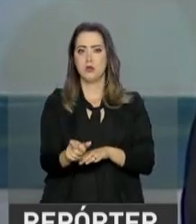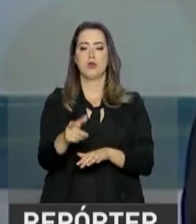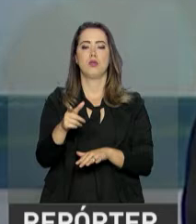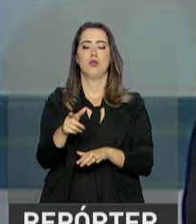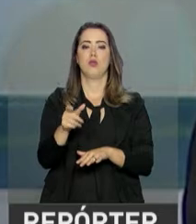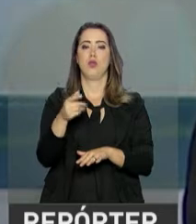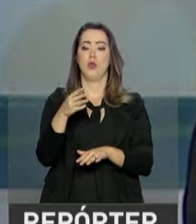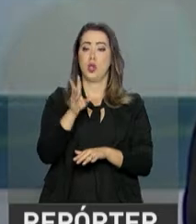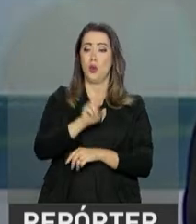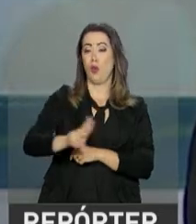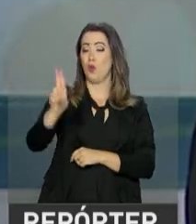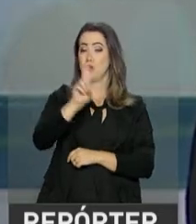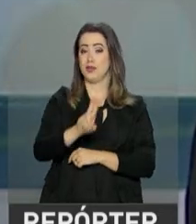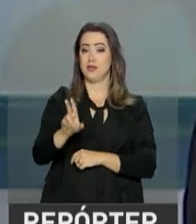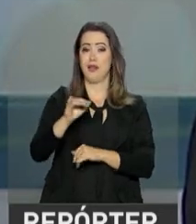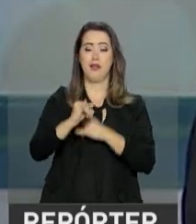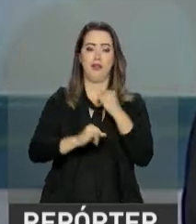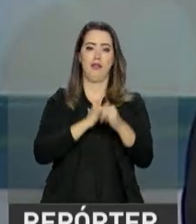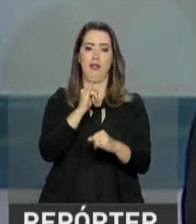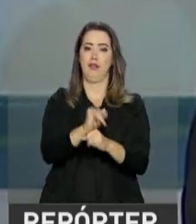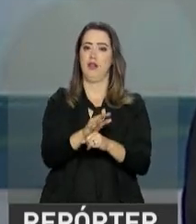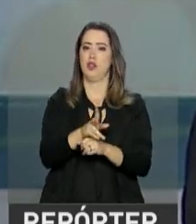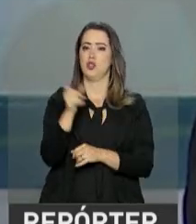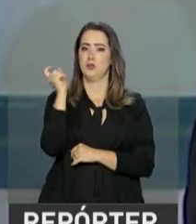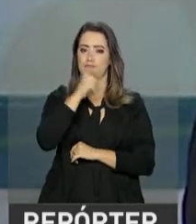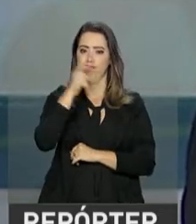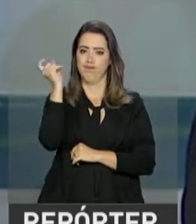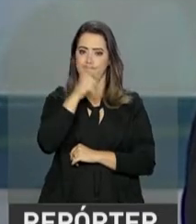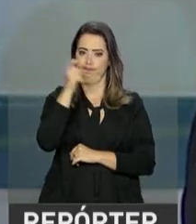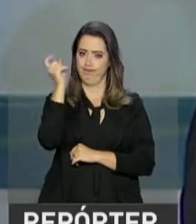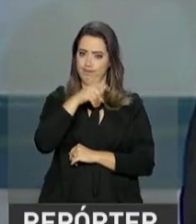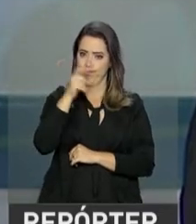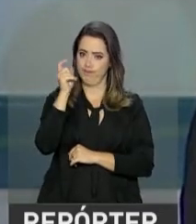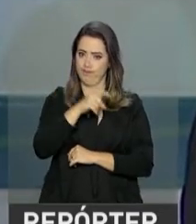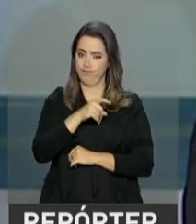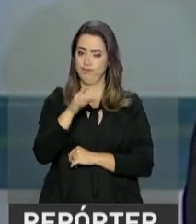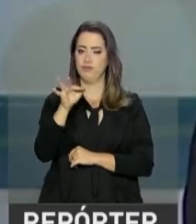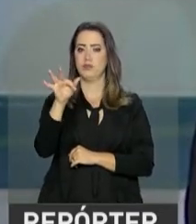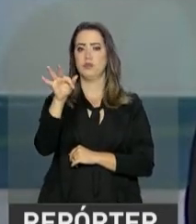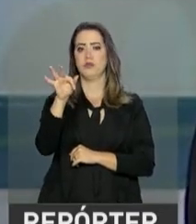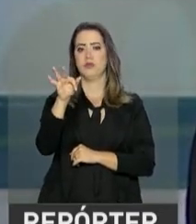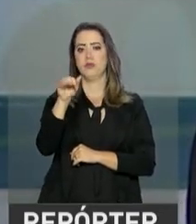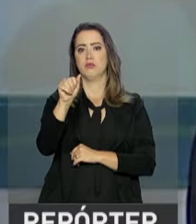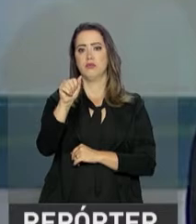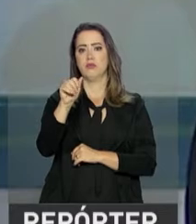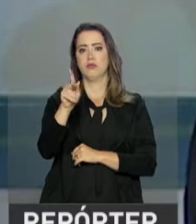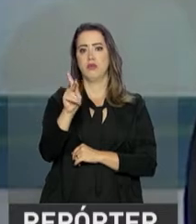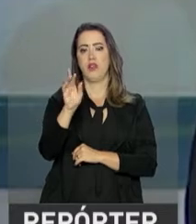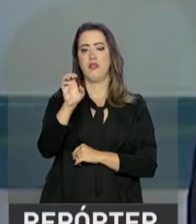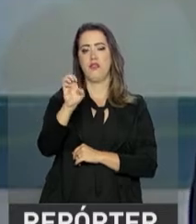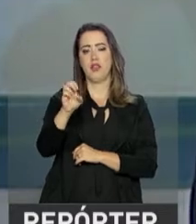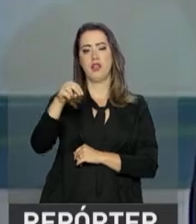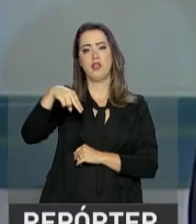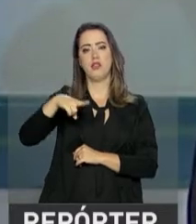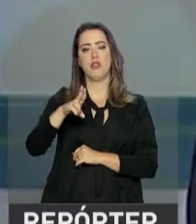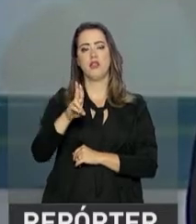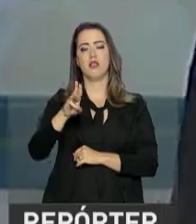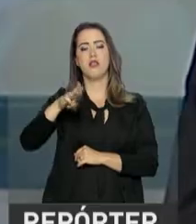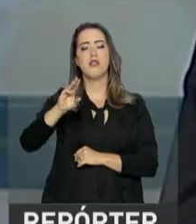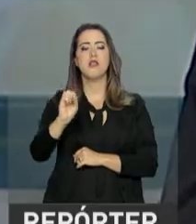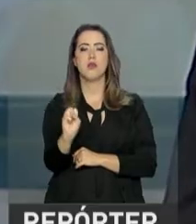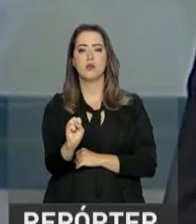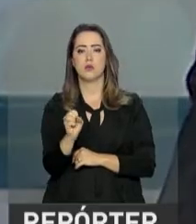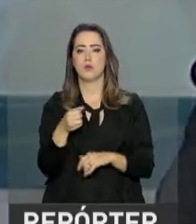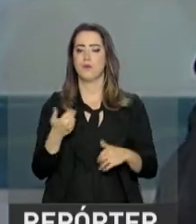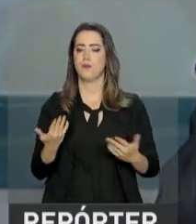utiliza a internet para desinformar com as chamadas, na expressão não brasileira, fake news.